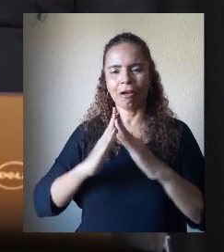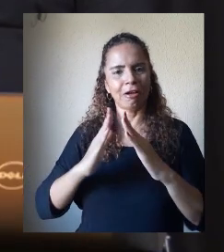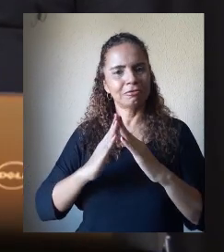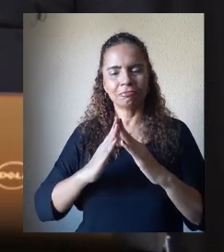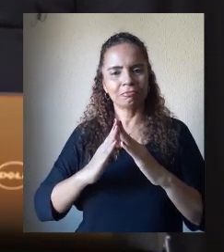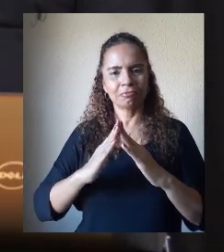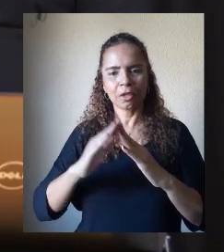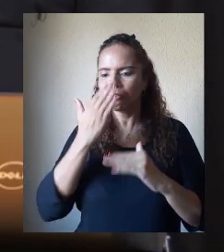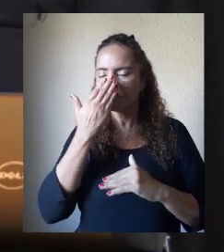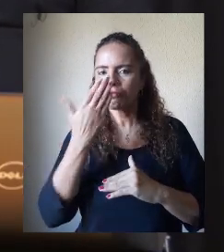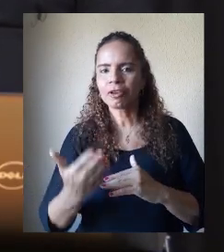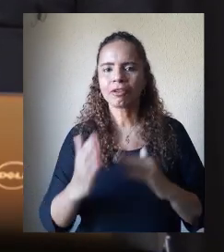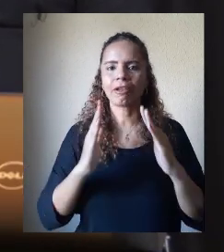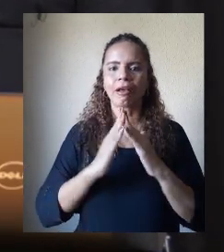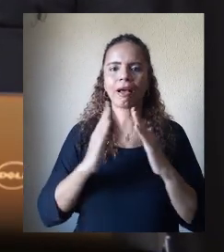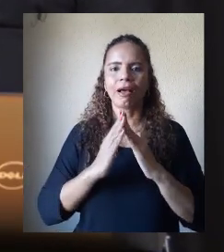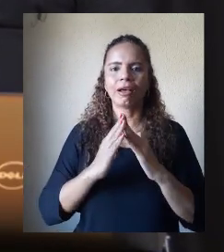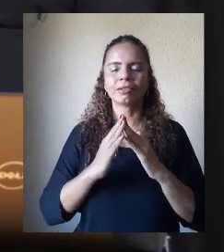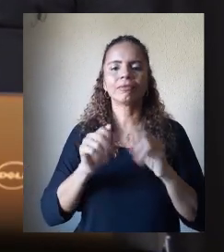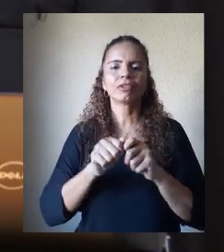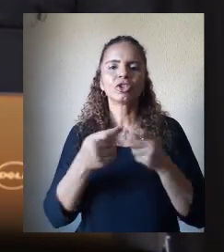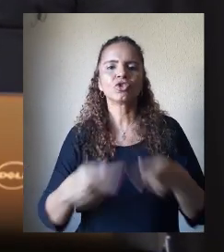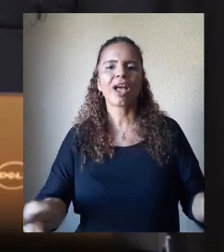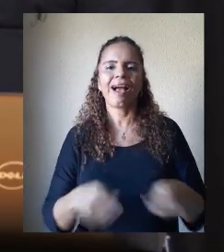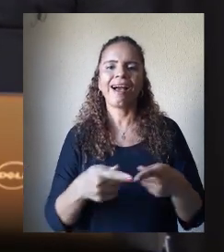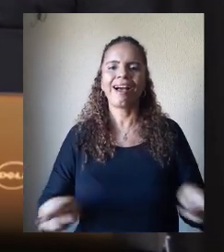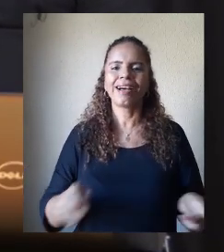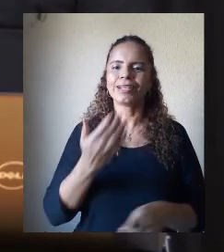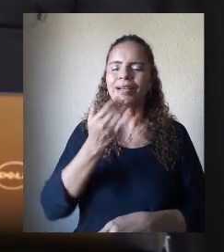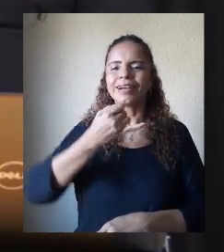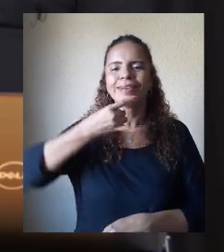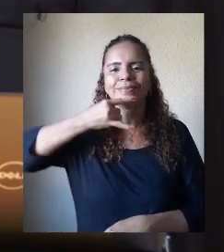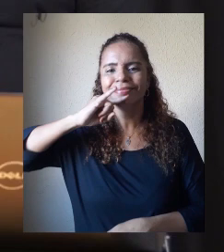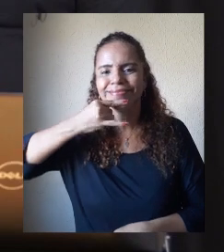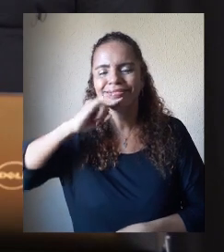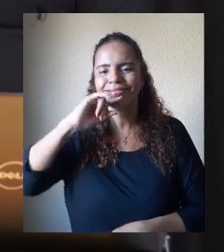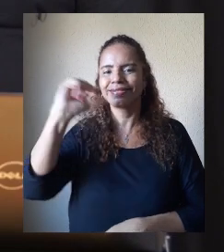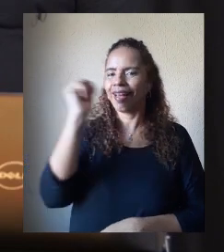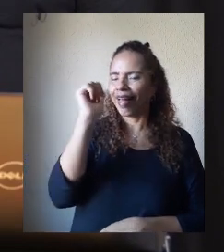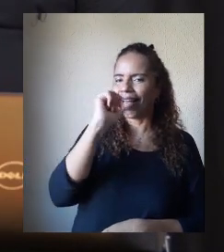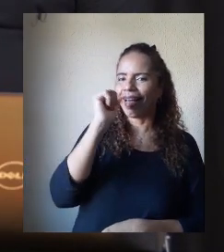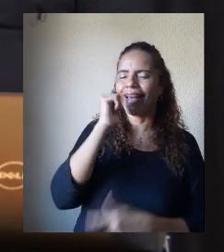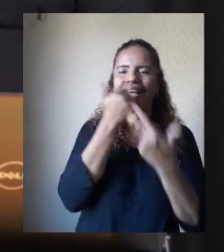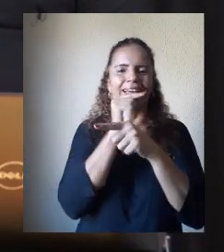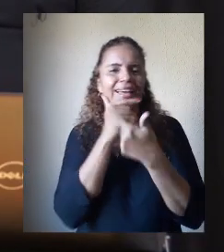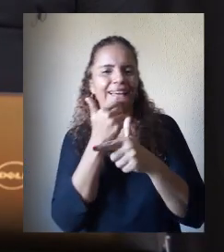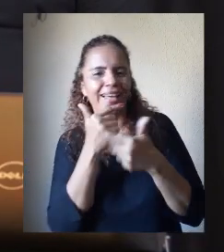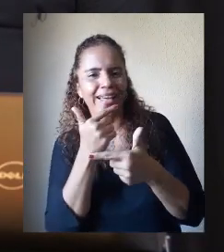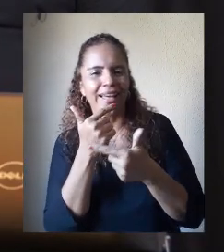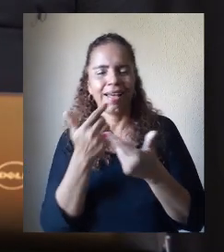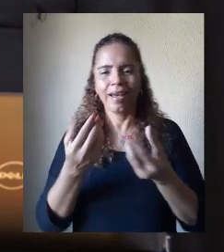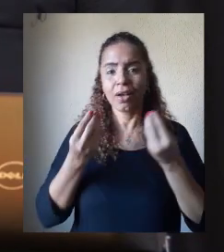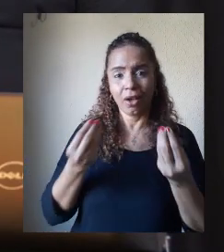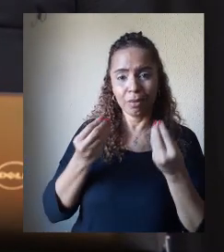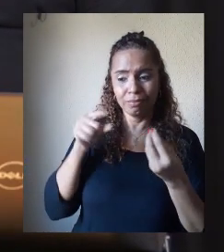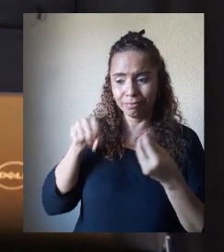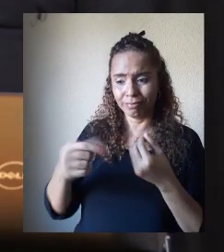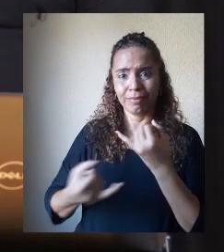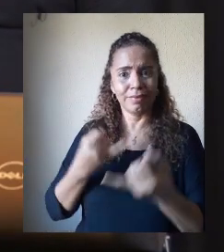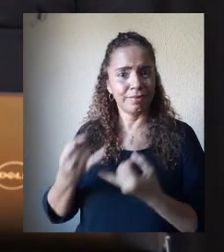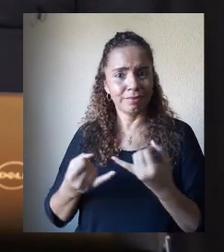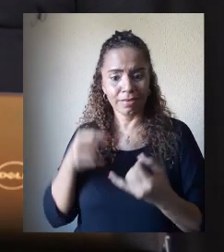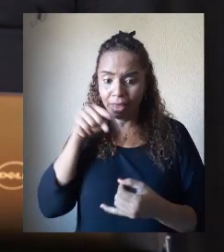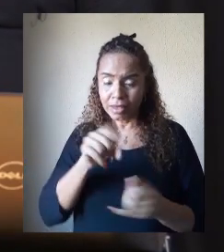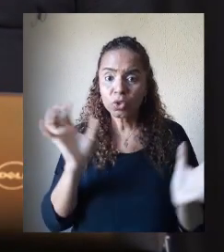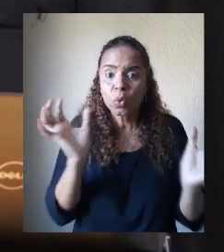na calçada fazendo churrasquinho, tomando cachaça e rindo, né, da situação. E para esse pessoal